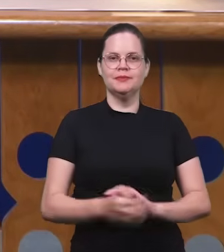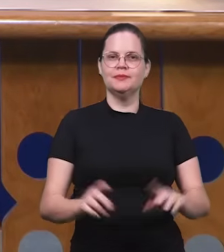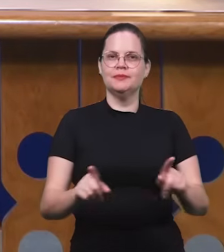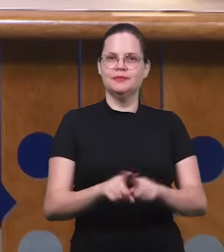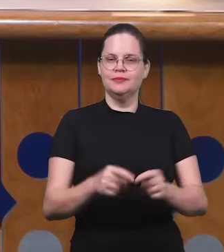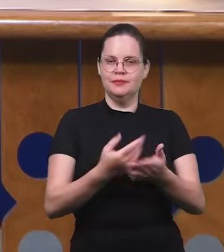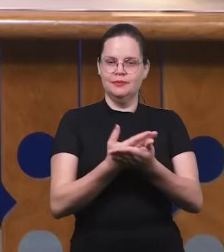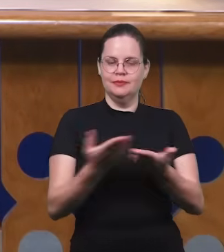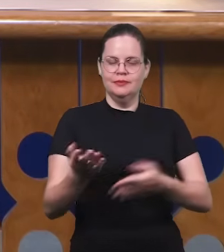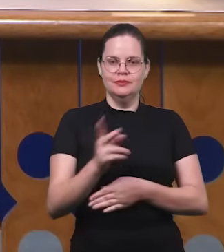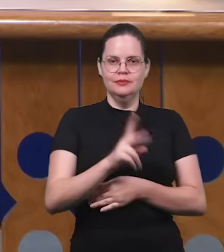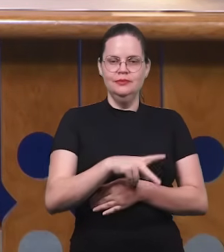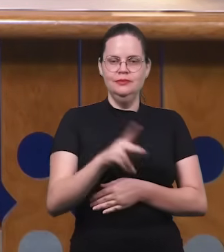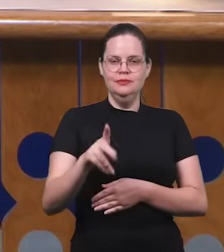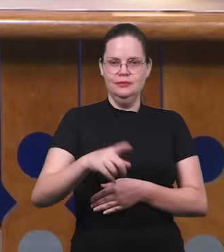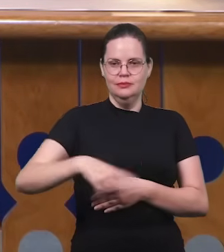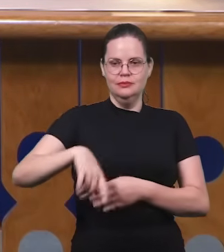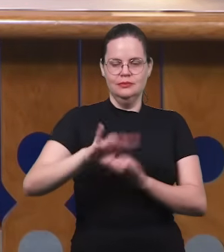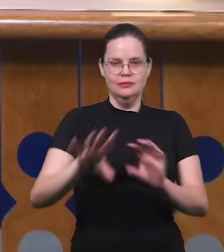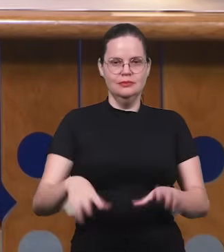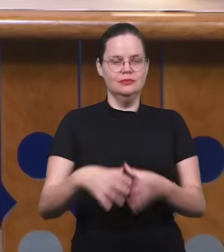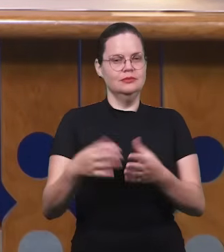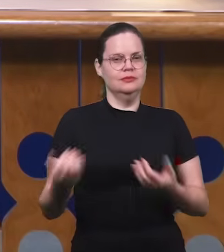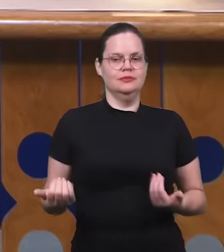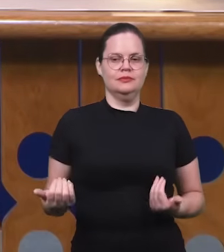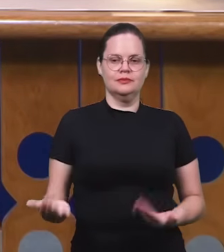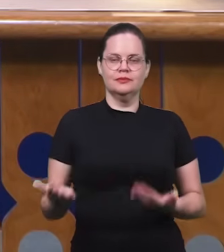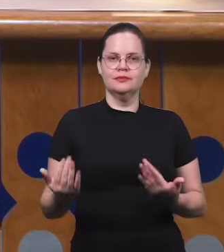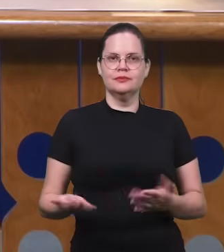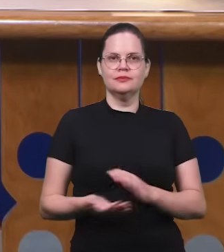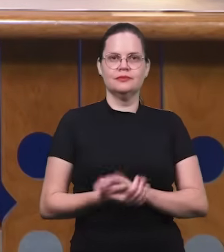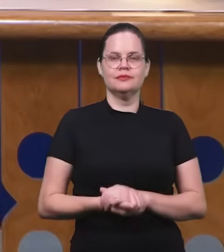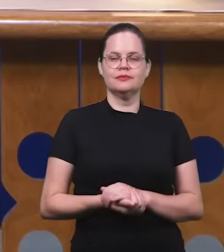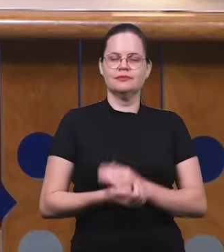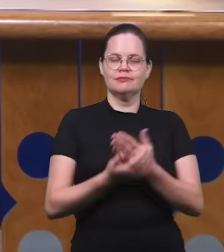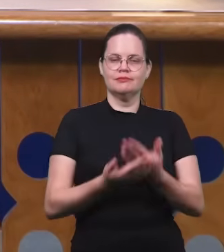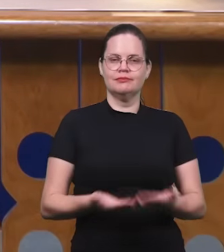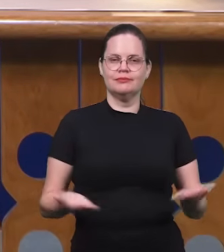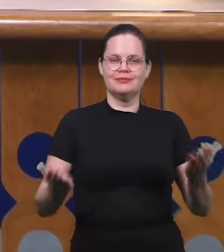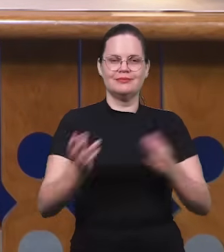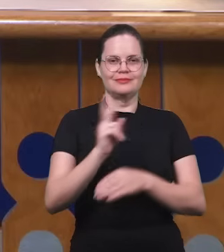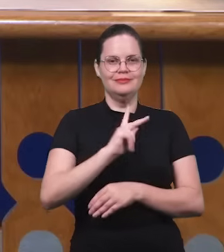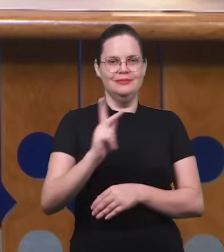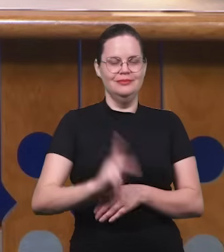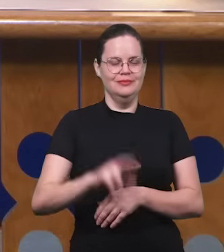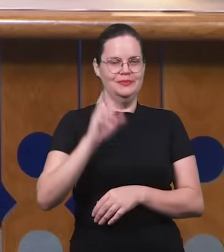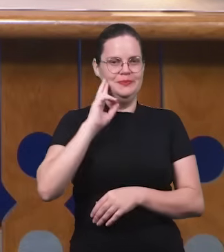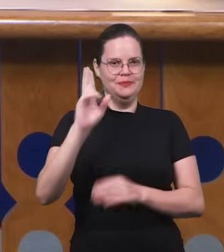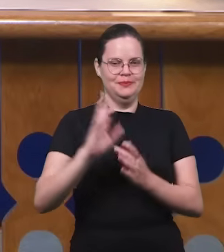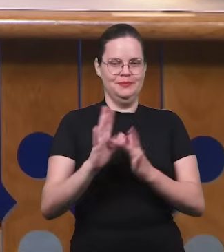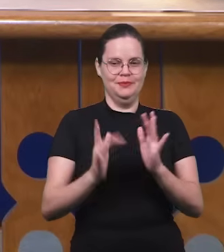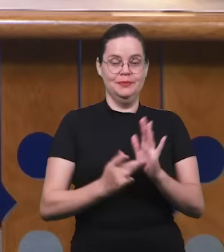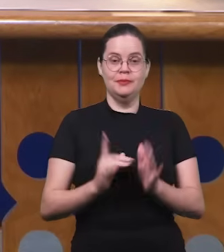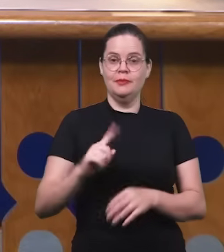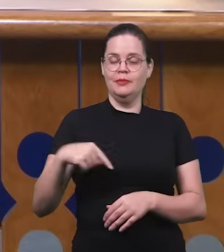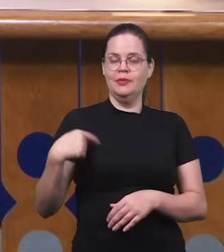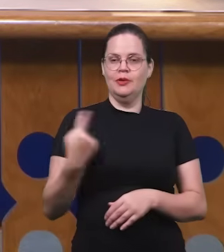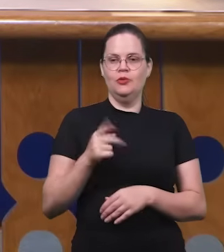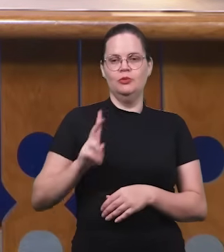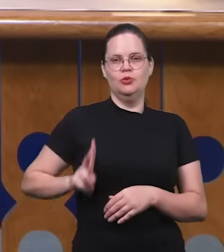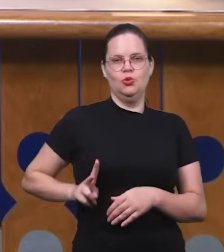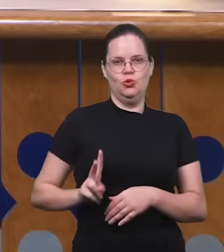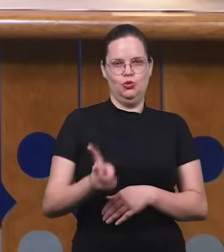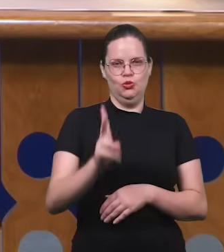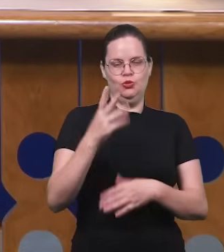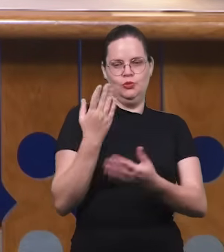nossos professores da classe de jovens de todas as nossas igrejas, com a paz do Senhor Jesus. Estamos dando